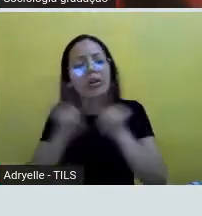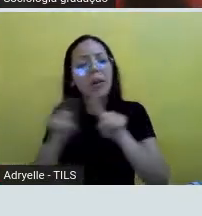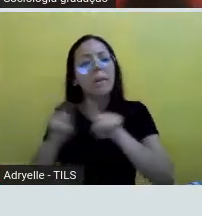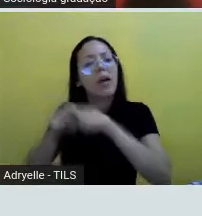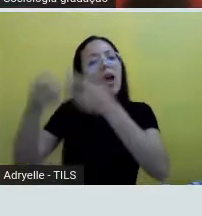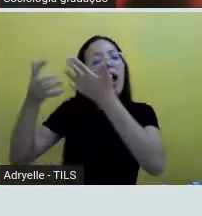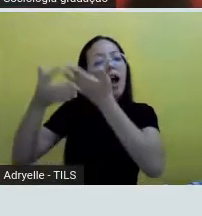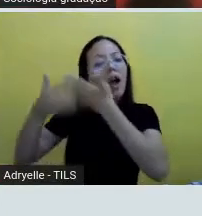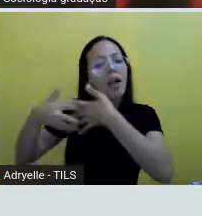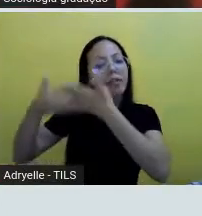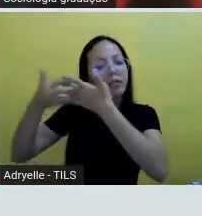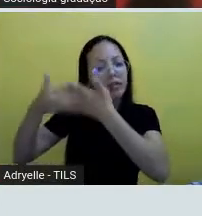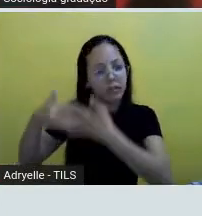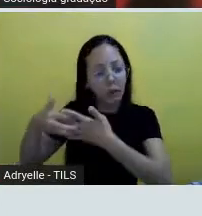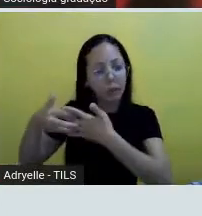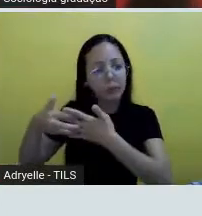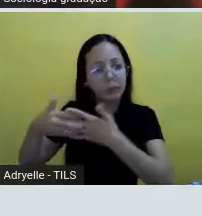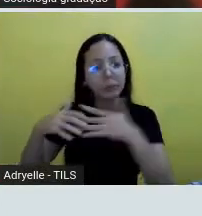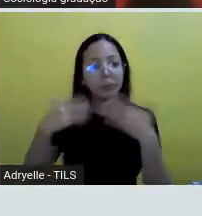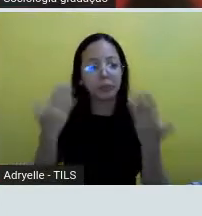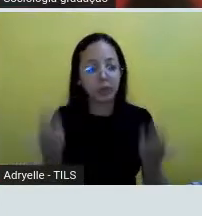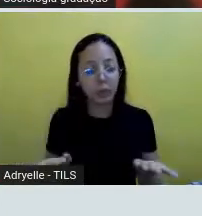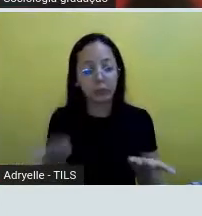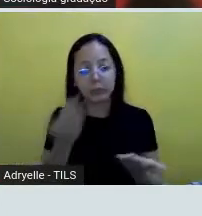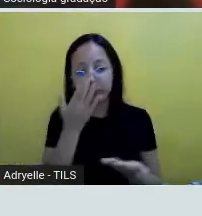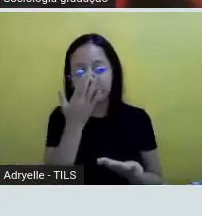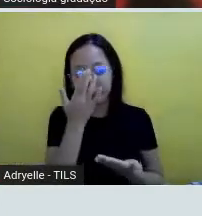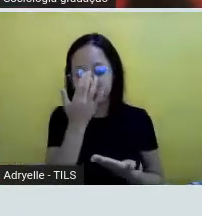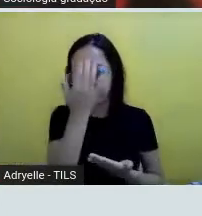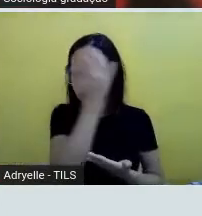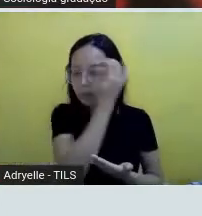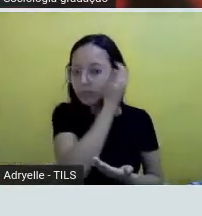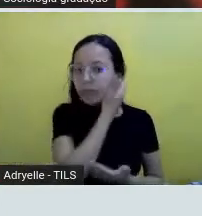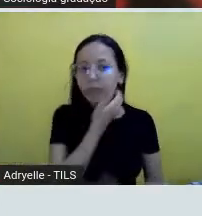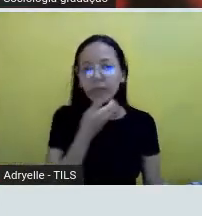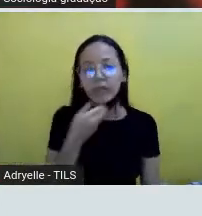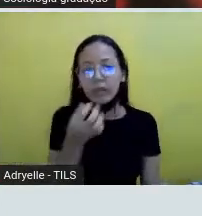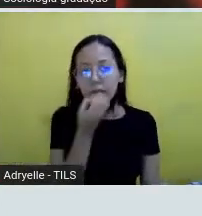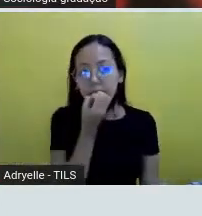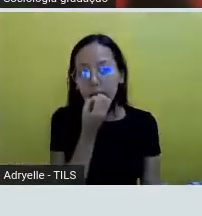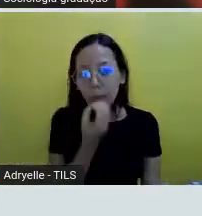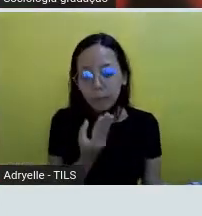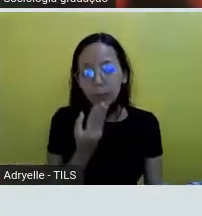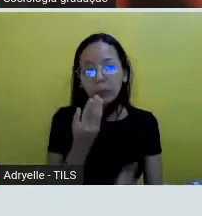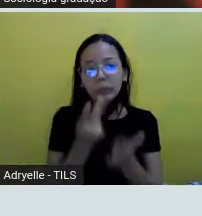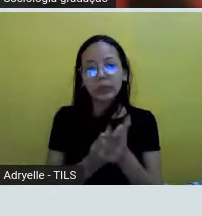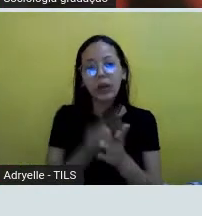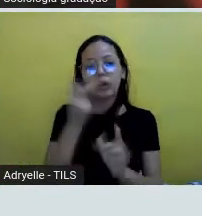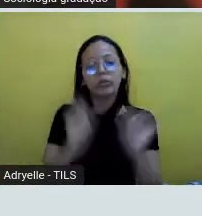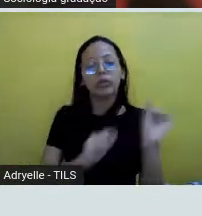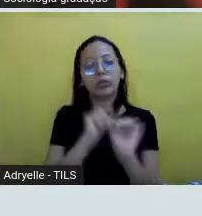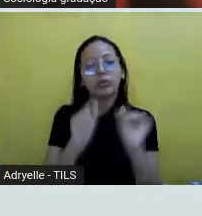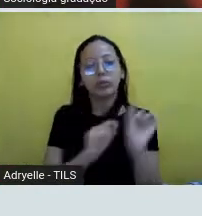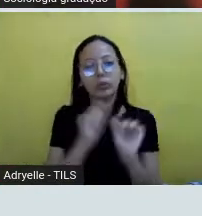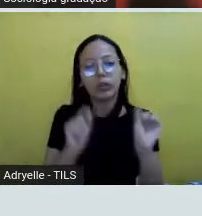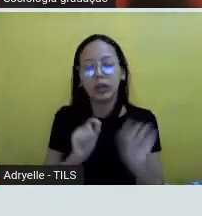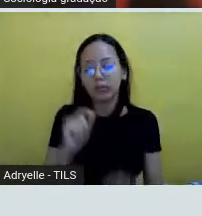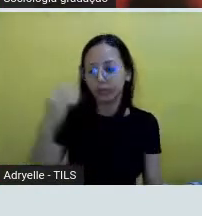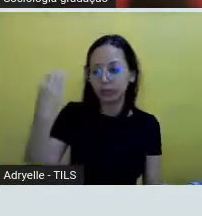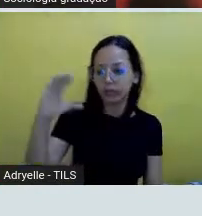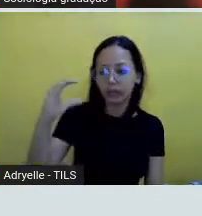reflexão. Então, seria bom que ocorresse, né, essa questão de